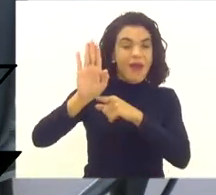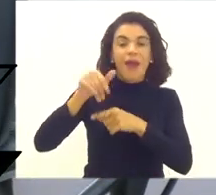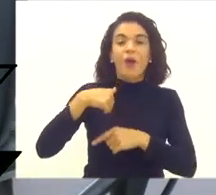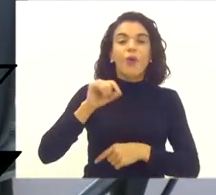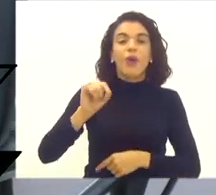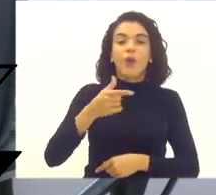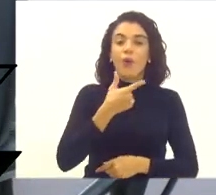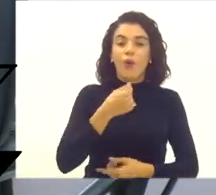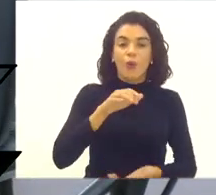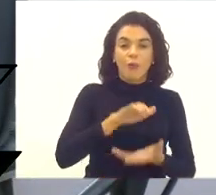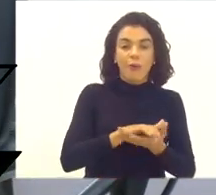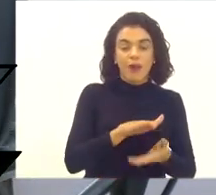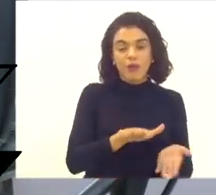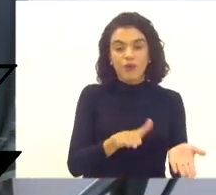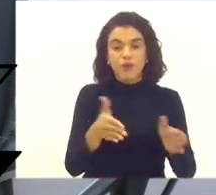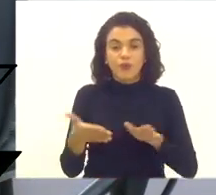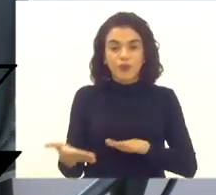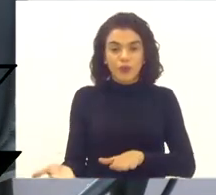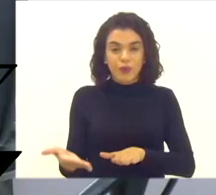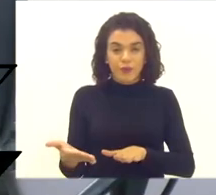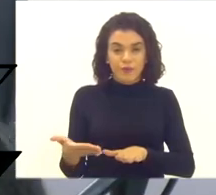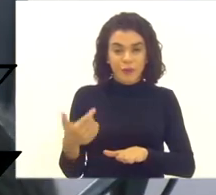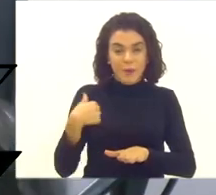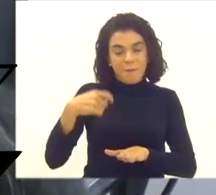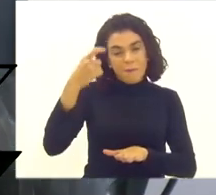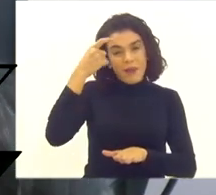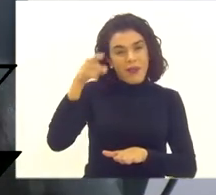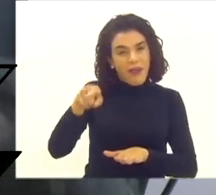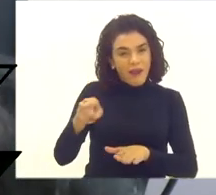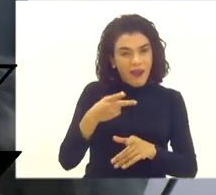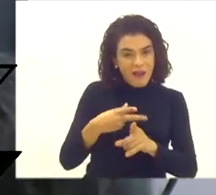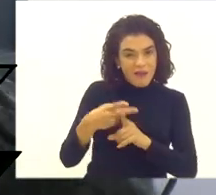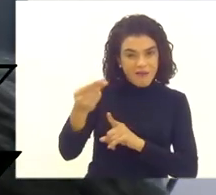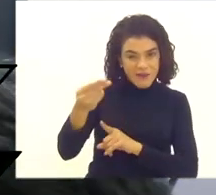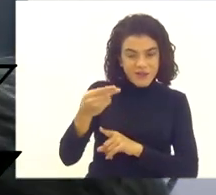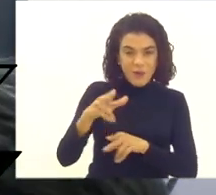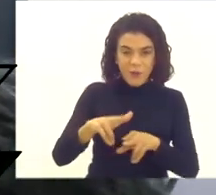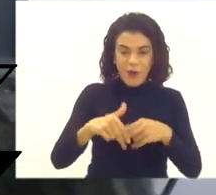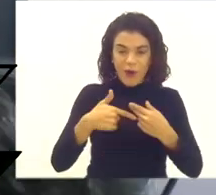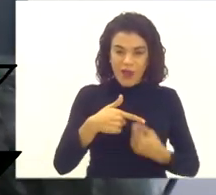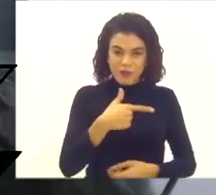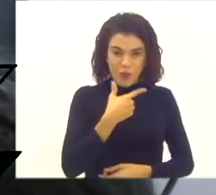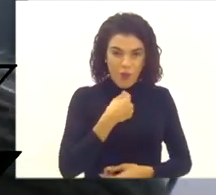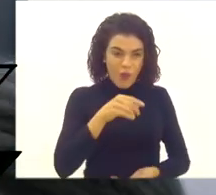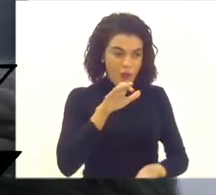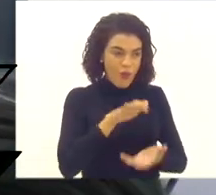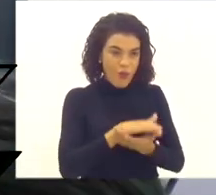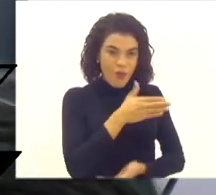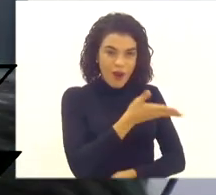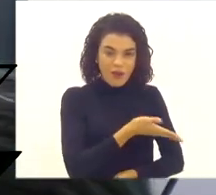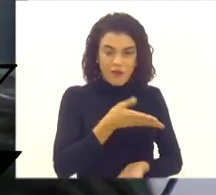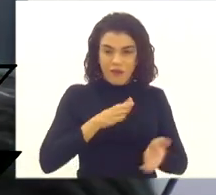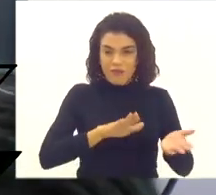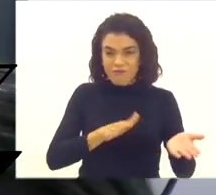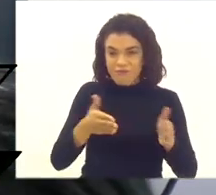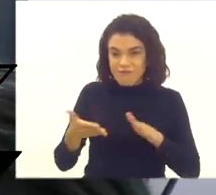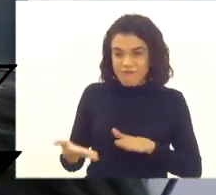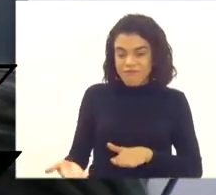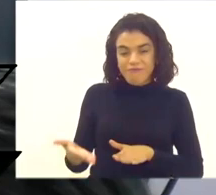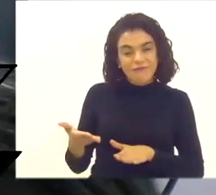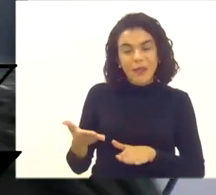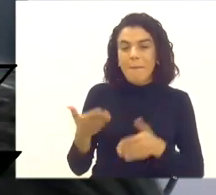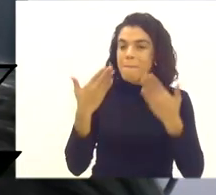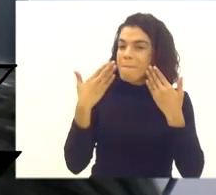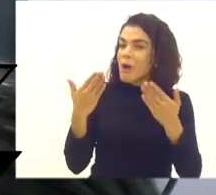E aí achar que ela foi Eleita porque teve a infelicidade perder seu marido é